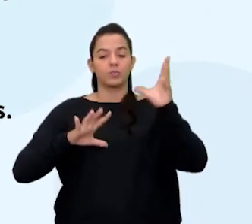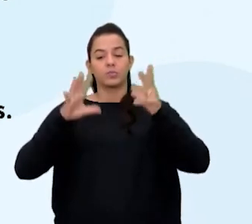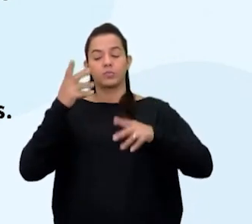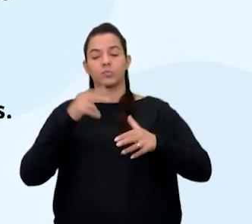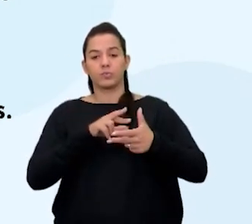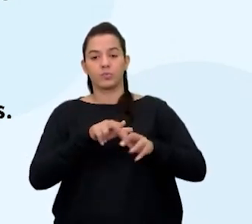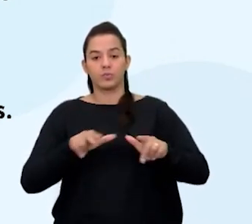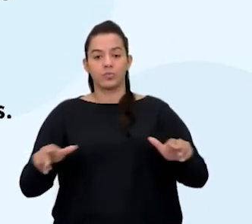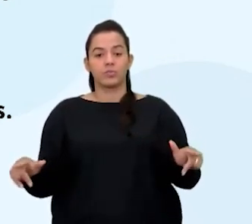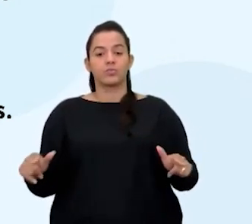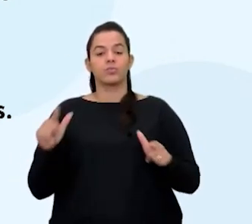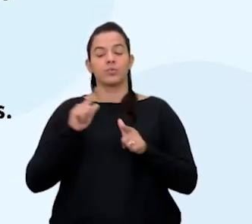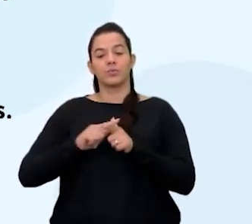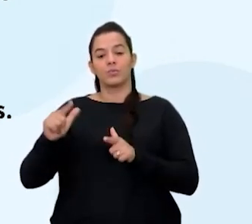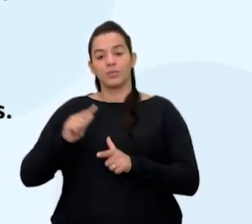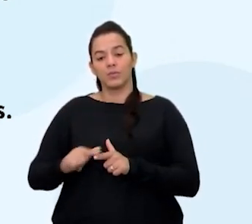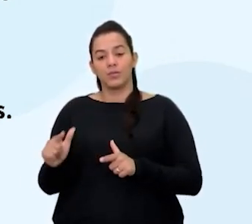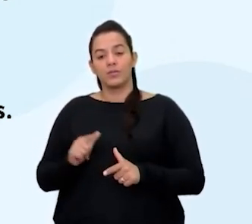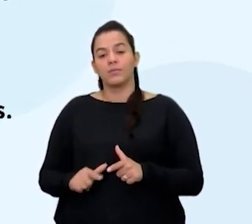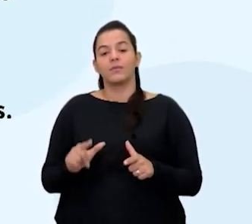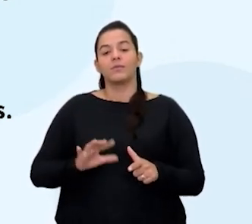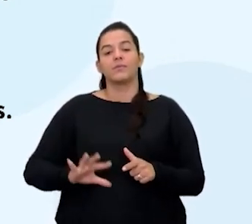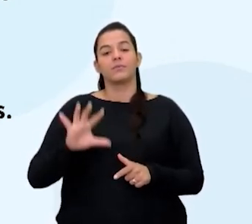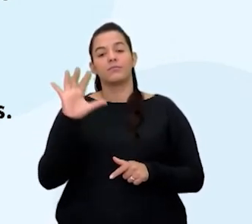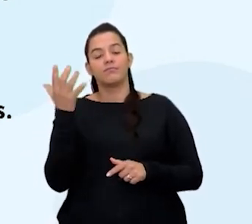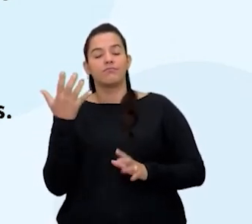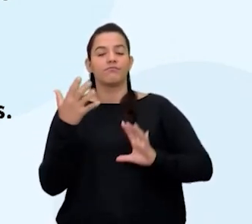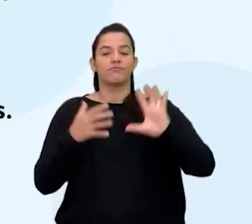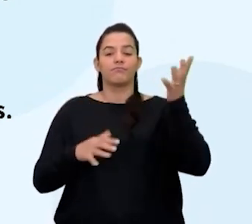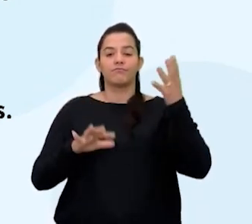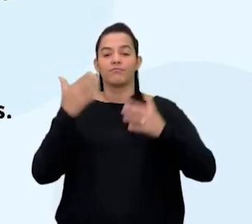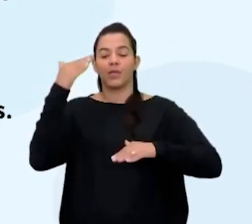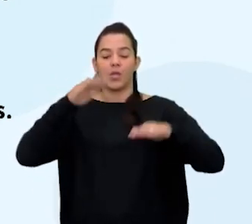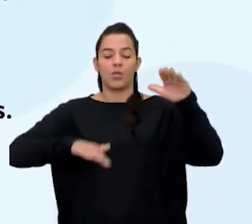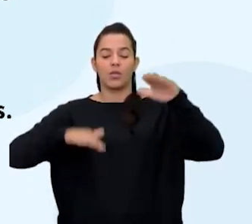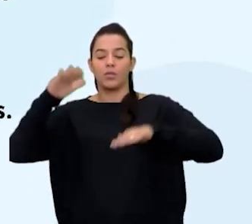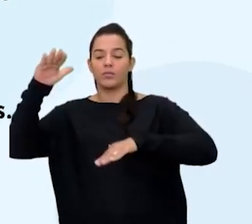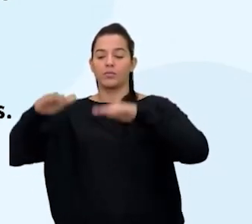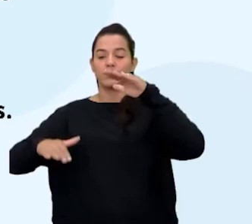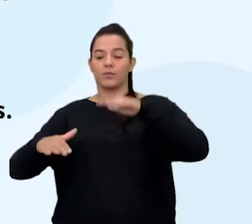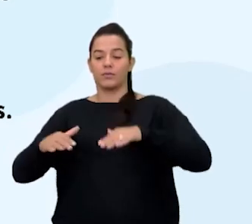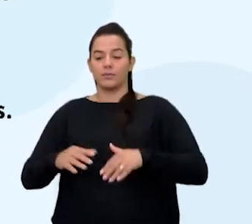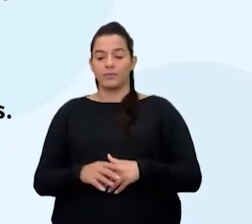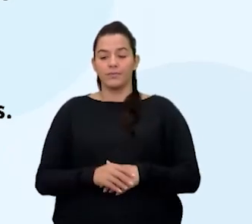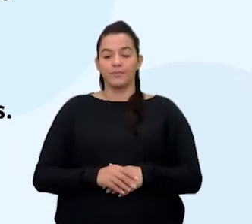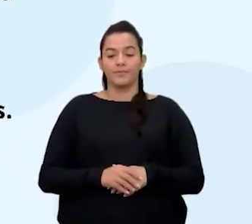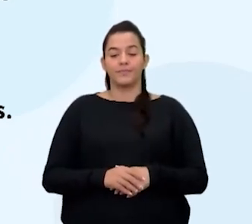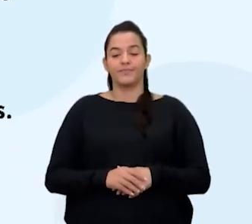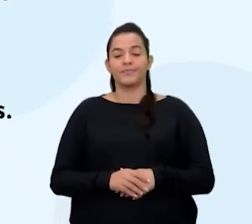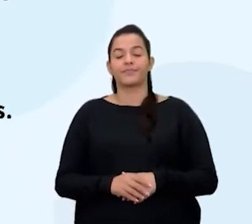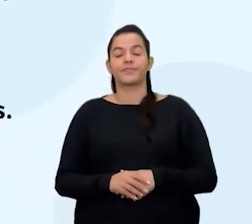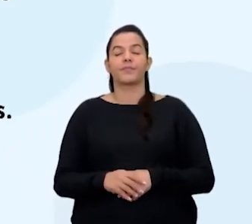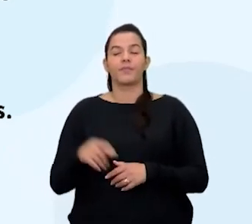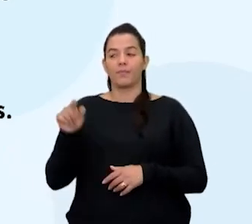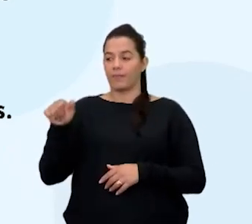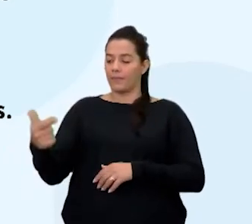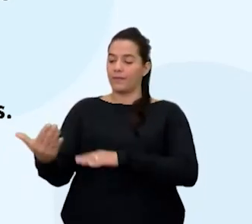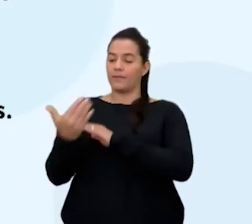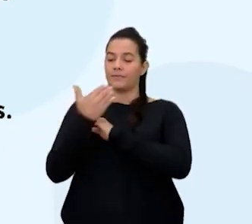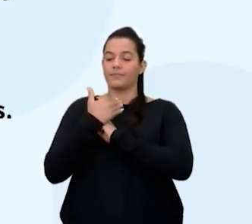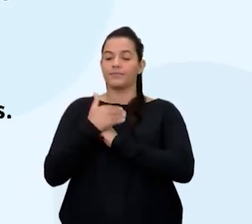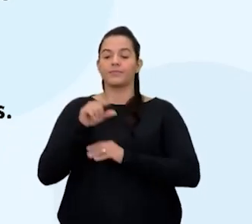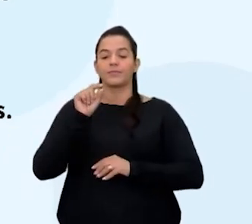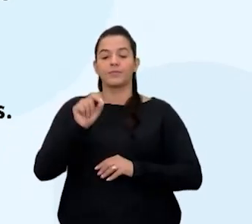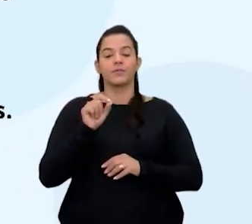desnaturalizando e problematizando formas de desigualdade. Mafezinha, ajuda nós aqui. O que